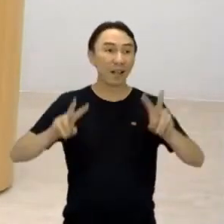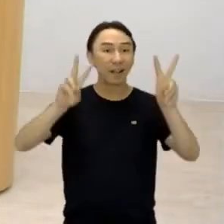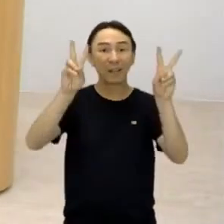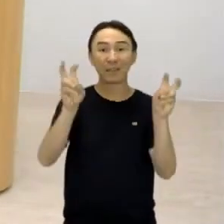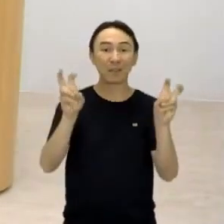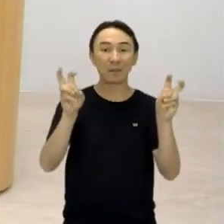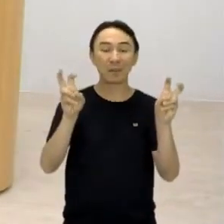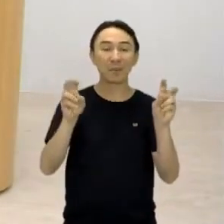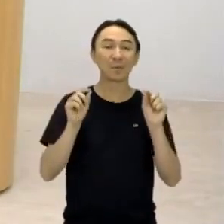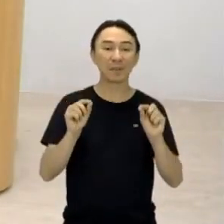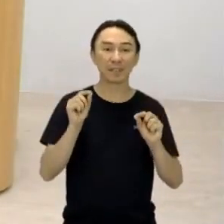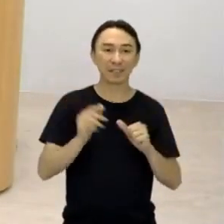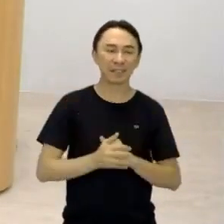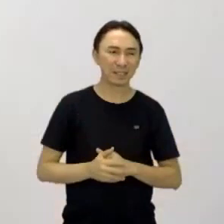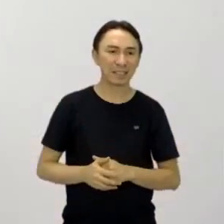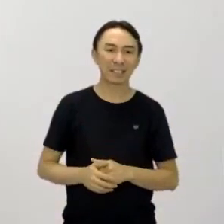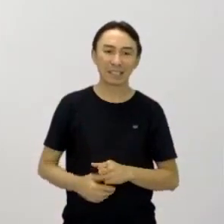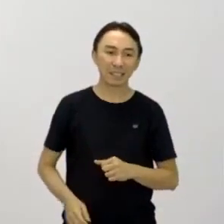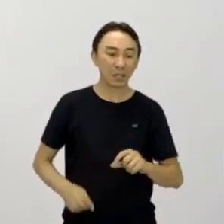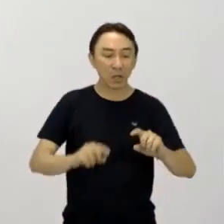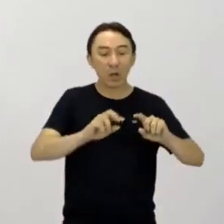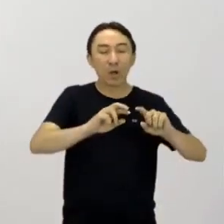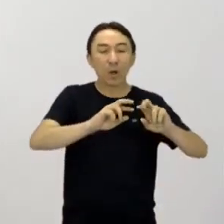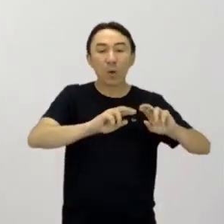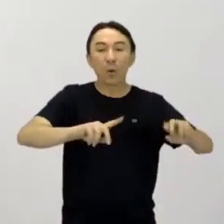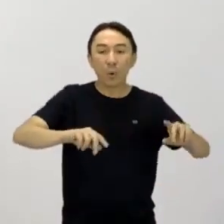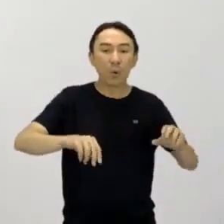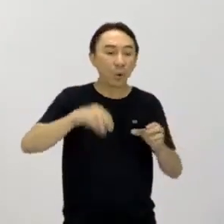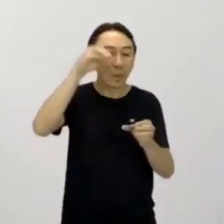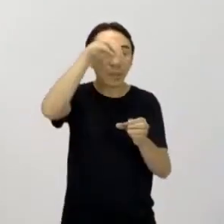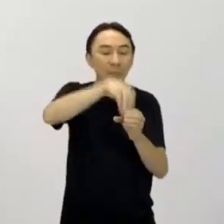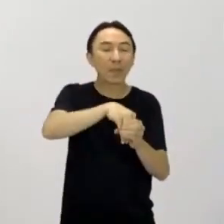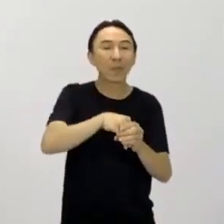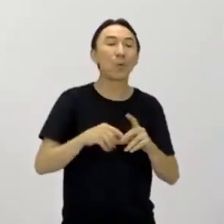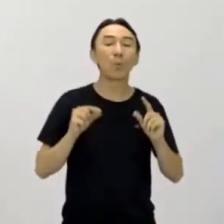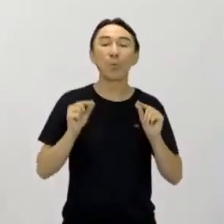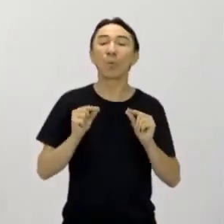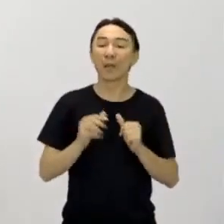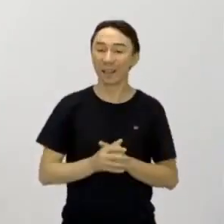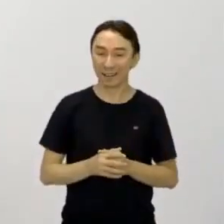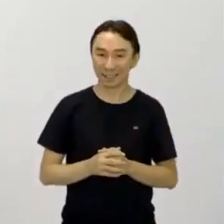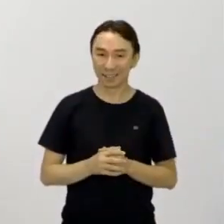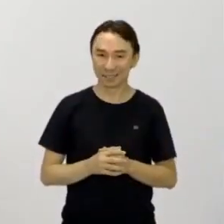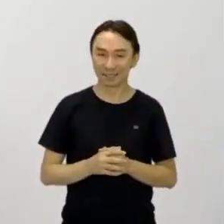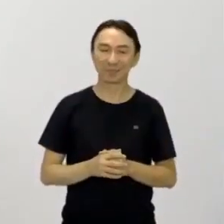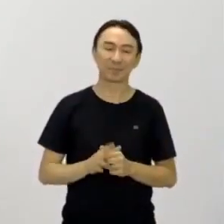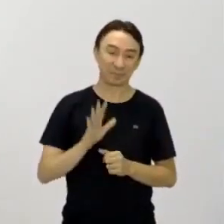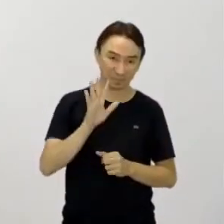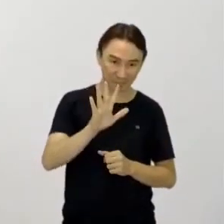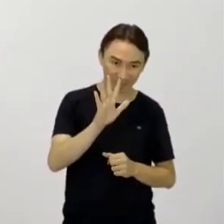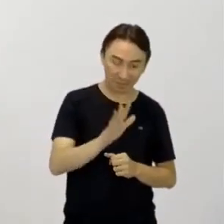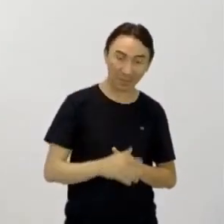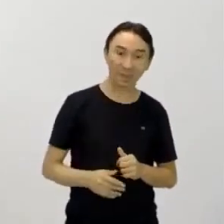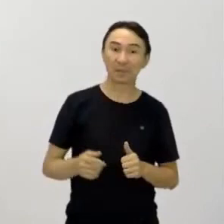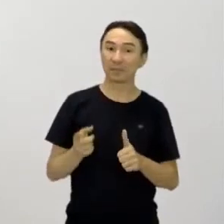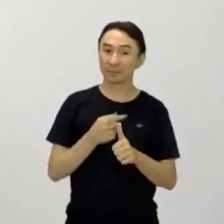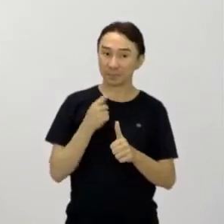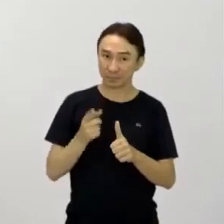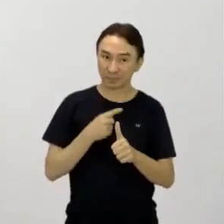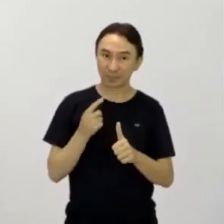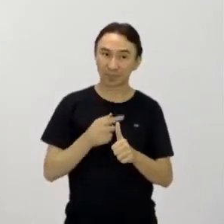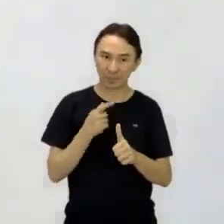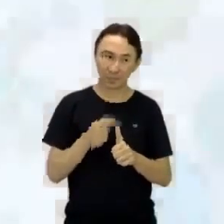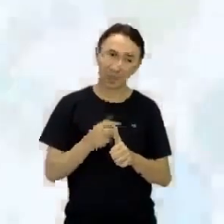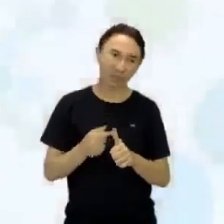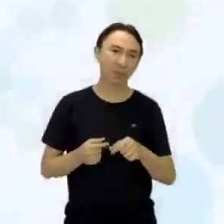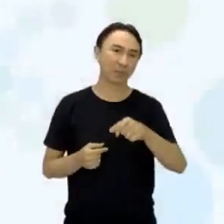isso quer dizer? Bom, primeiro vamos aos momentos aí elucidativos, aqueles que a gente vai dar o desenrolar